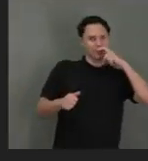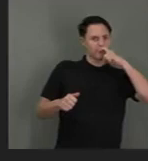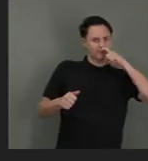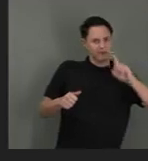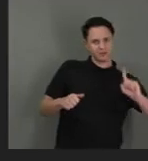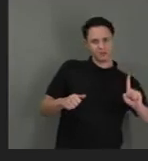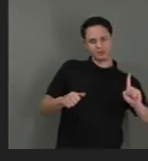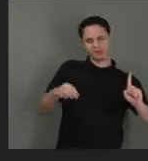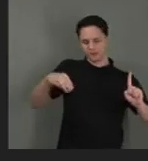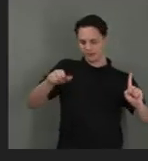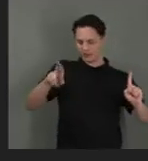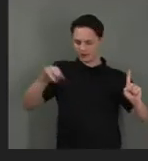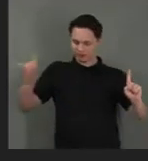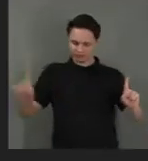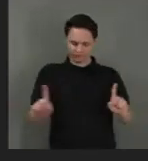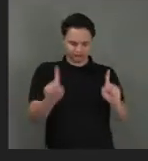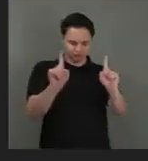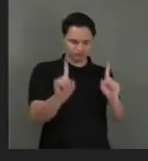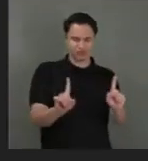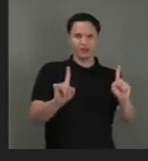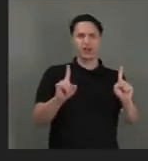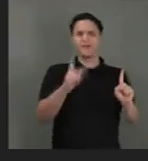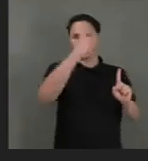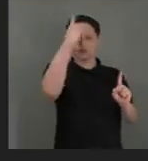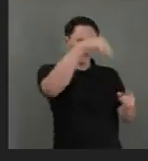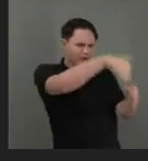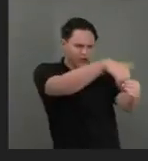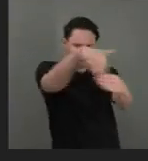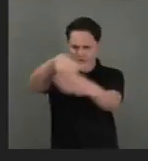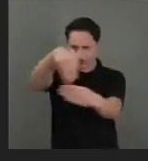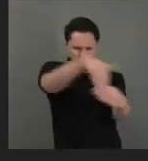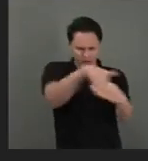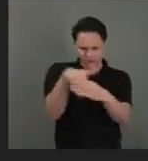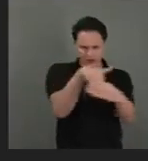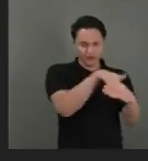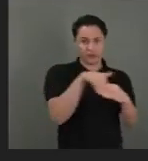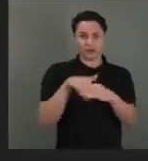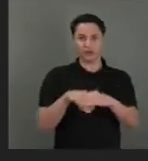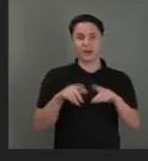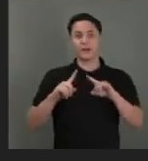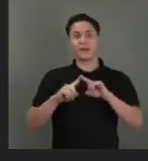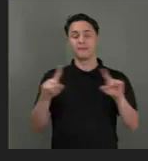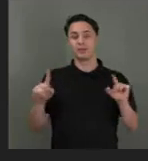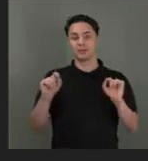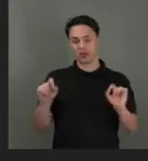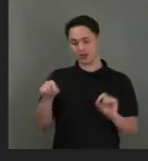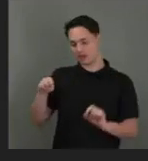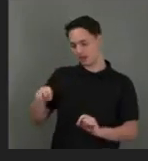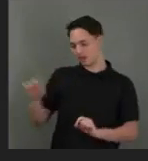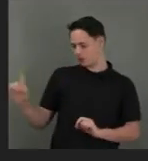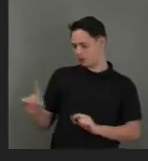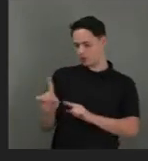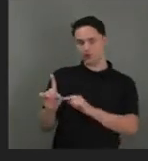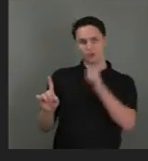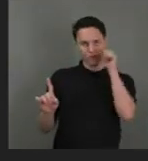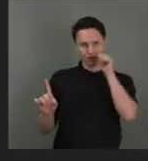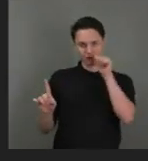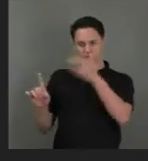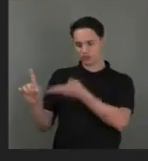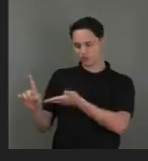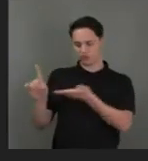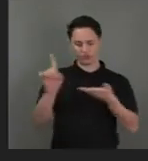convidada a comparecer no dia 12 de setembro na Comissão de Segurança Pública do Senado Federal. Foi até um convite do